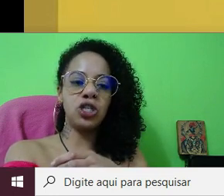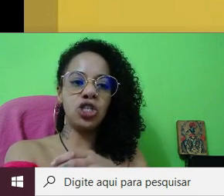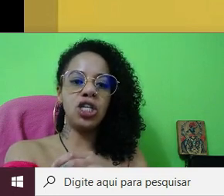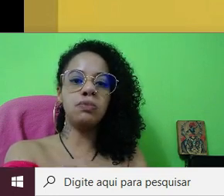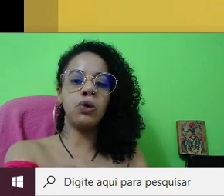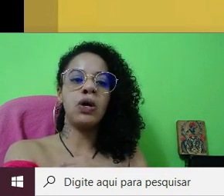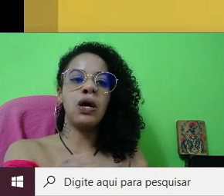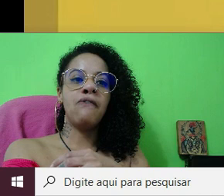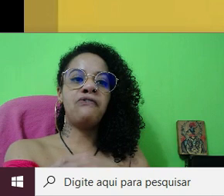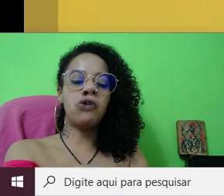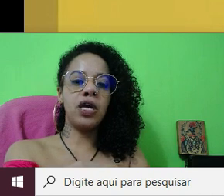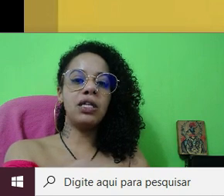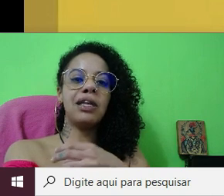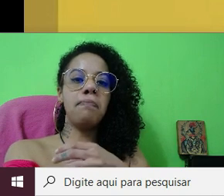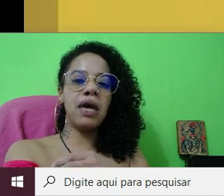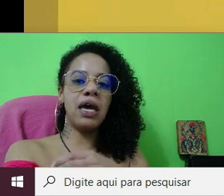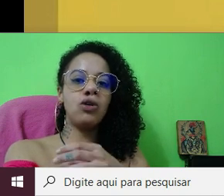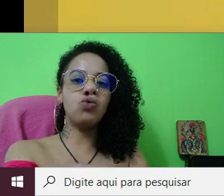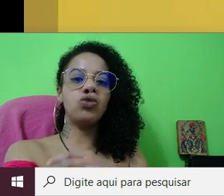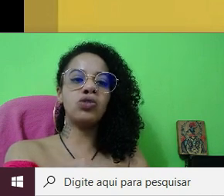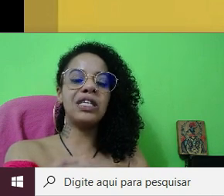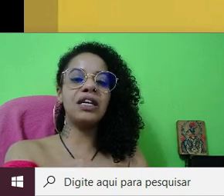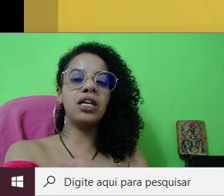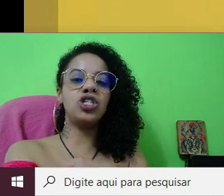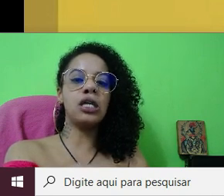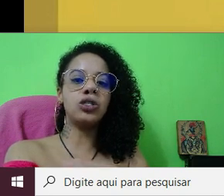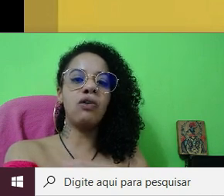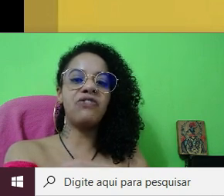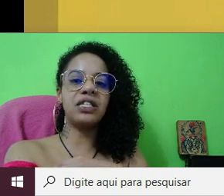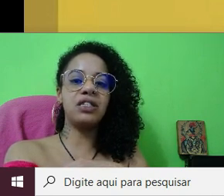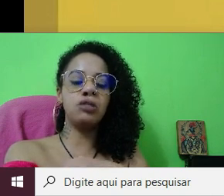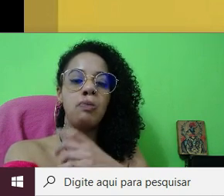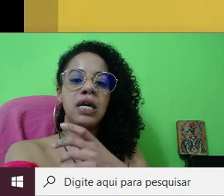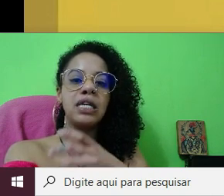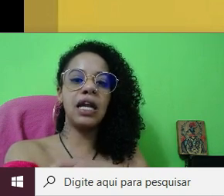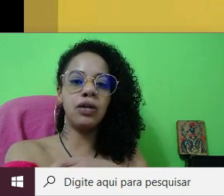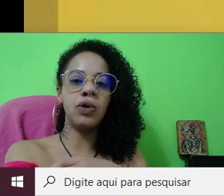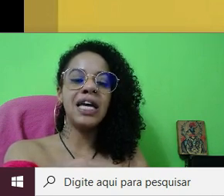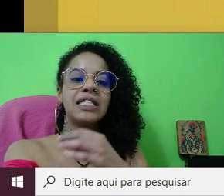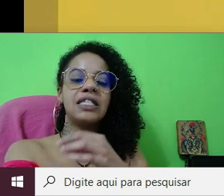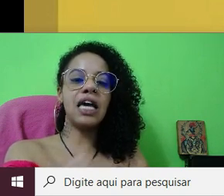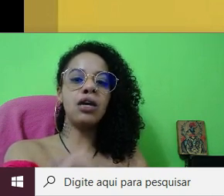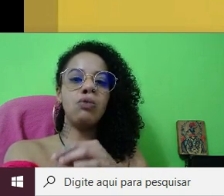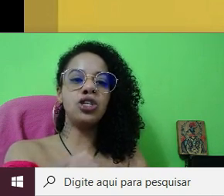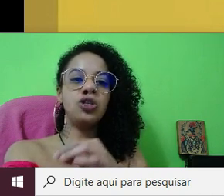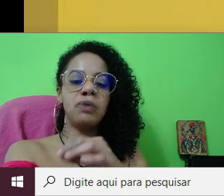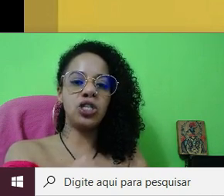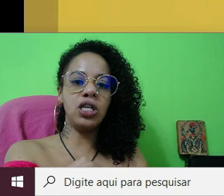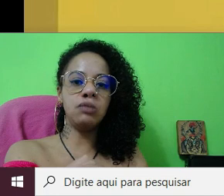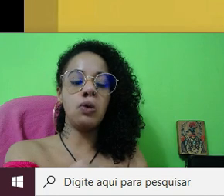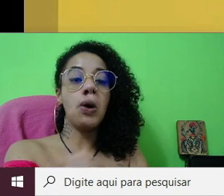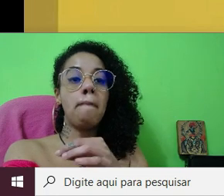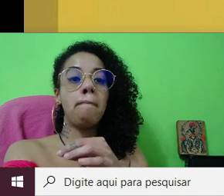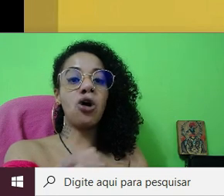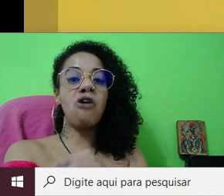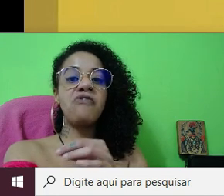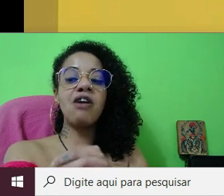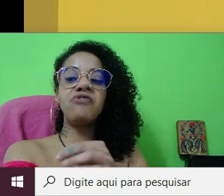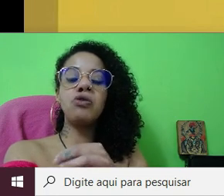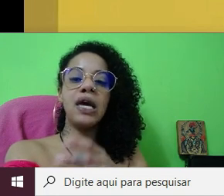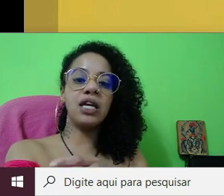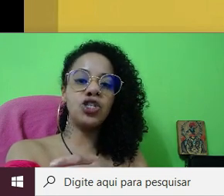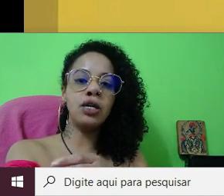gerou antipirismo foi também um dos ingredientes do fascismo brasileiro sem o antipetismo